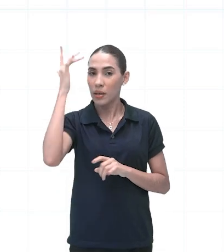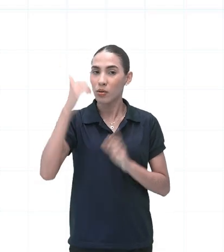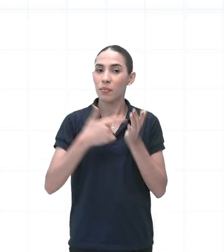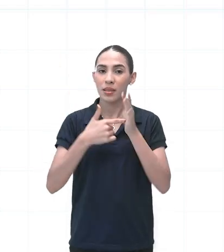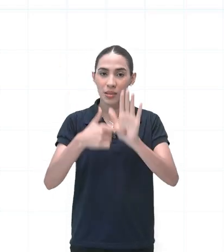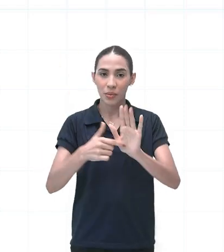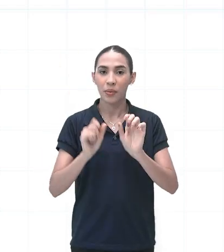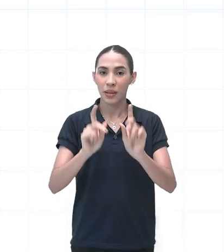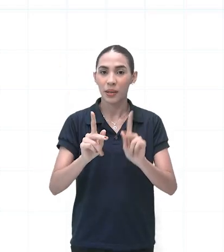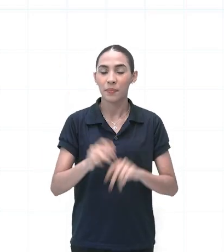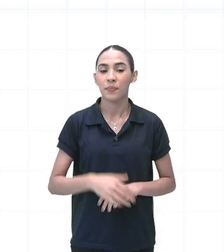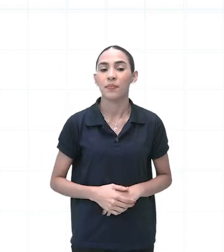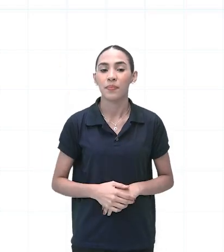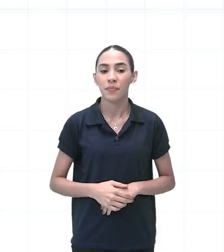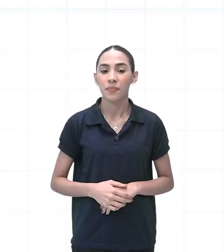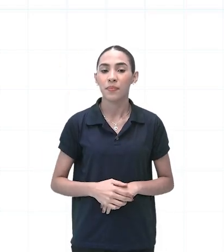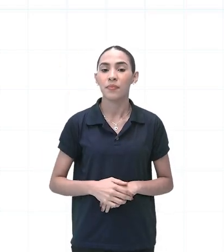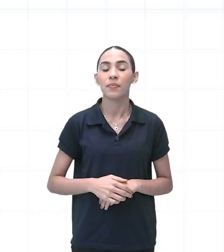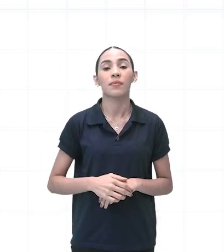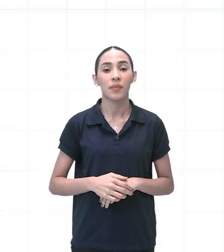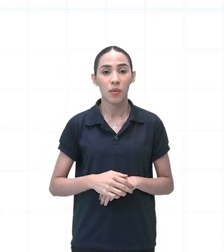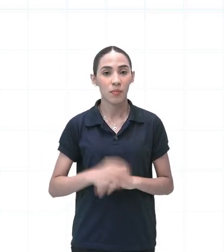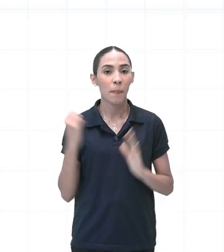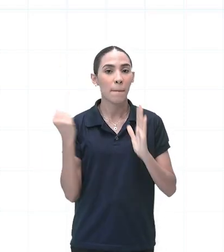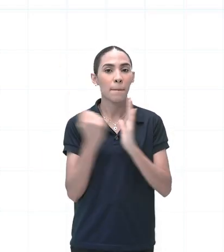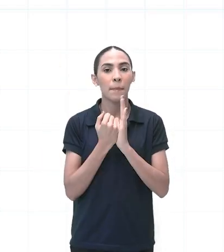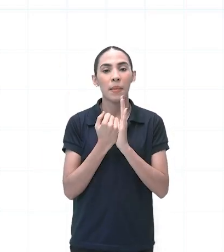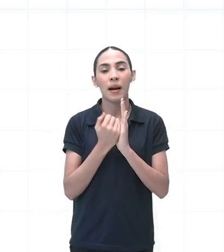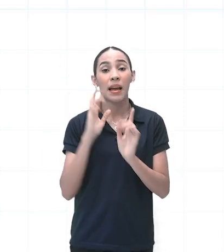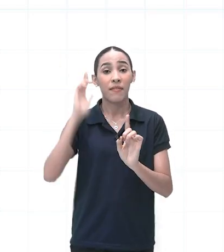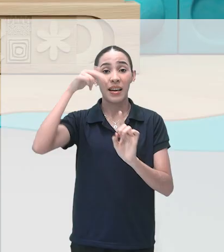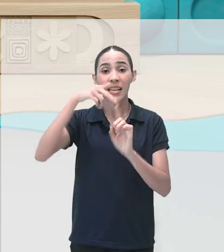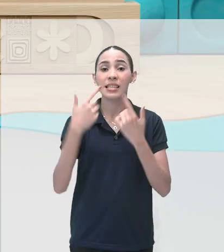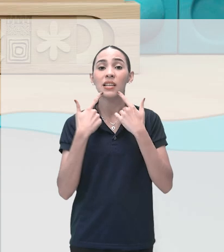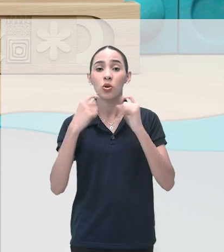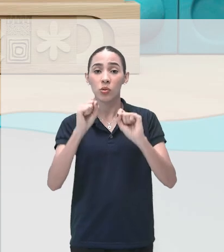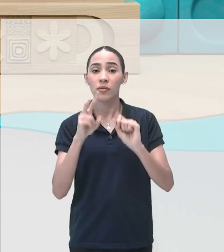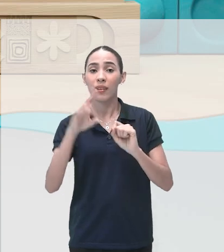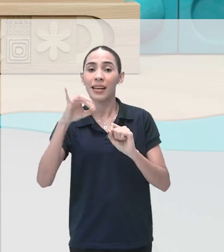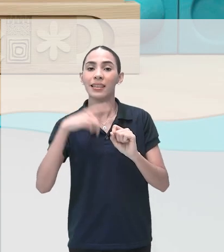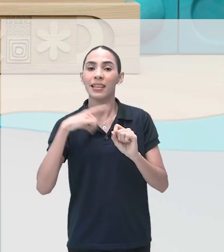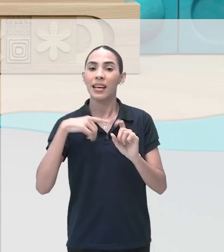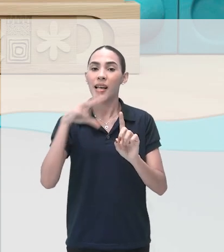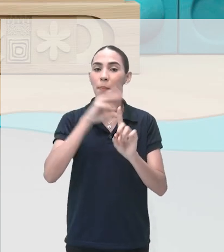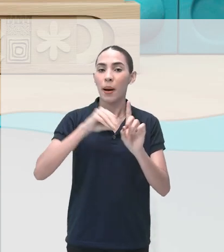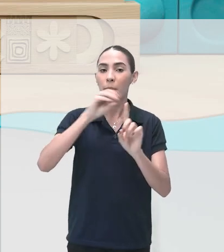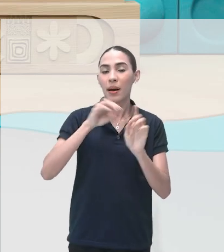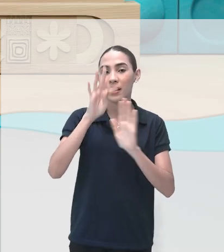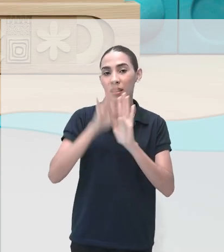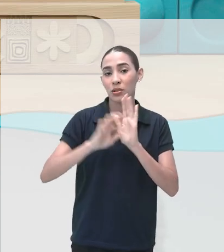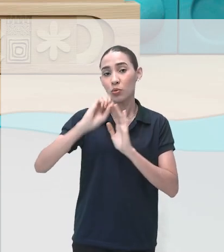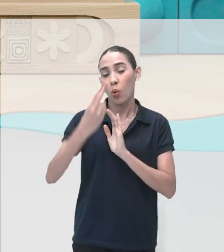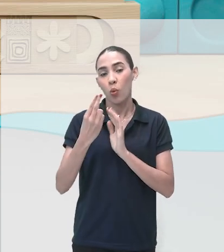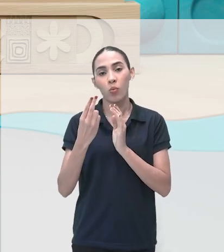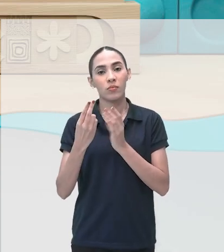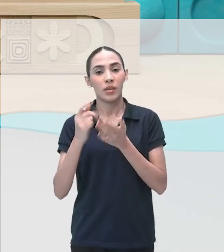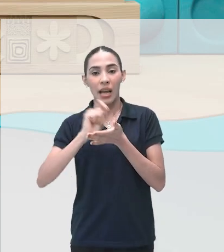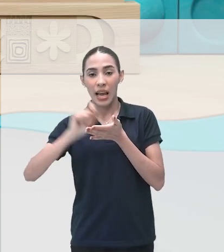pessoa, ok? Marcas linguísticas que nós vamos ter, tanto nos textos orais quanto escritos.